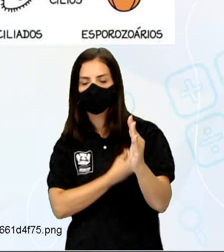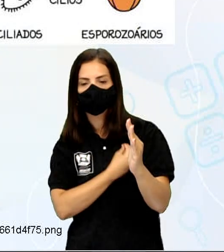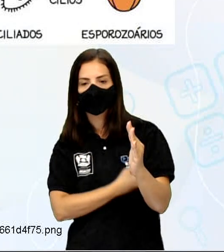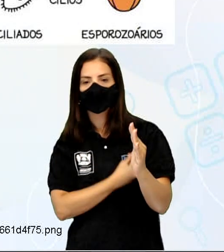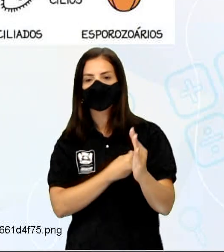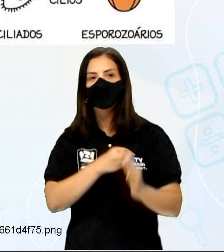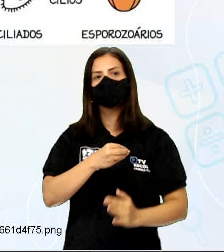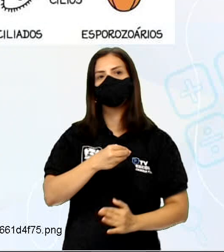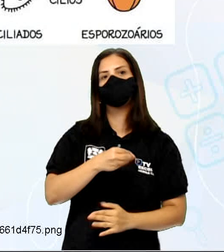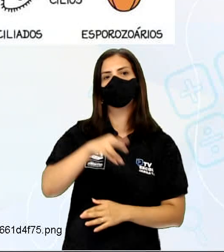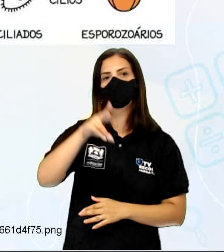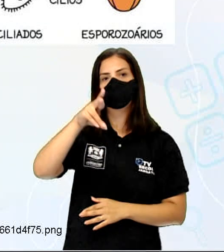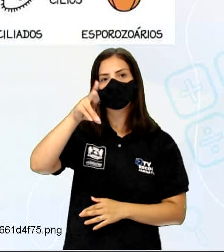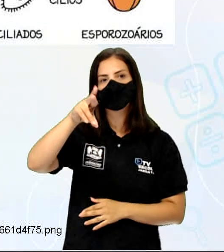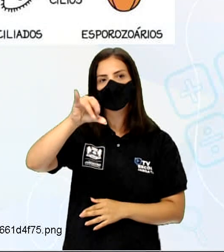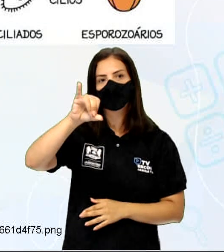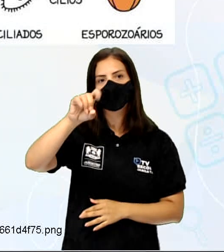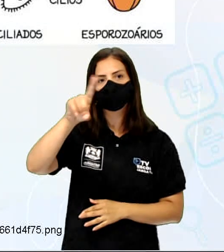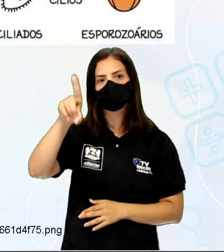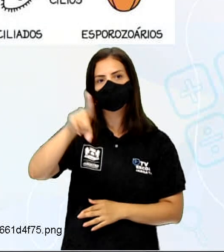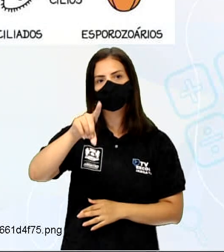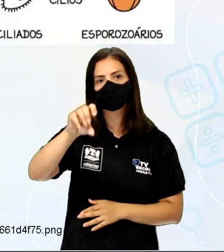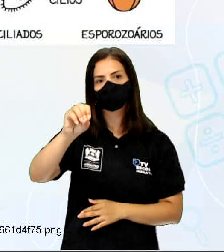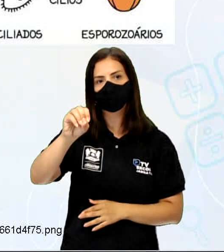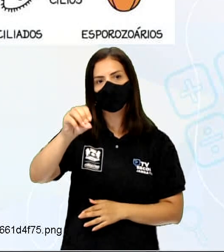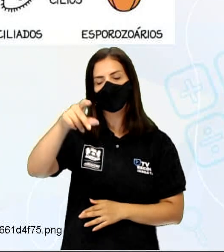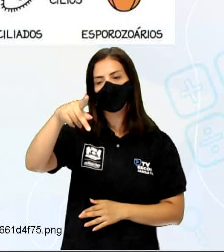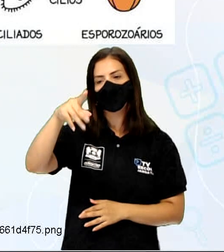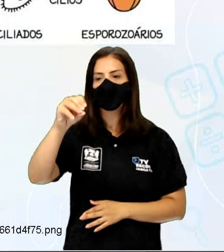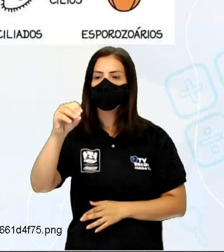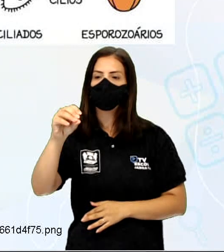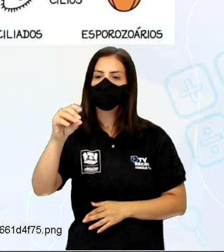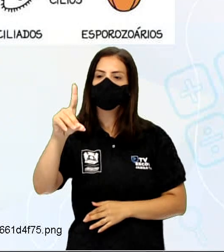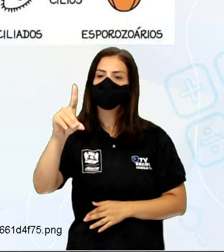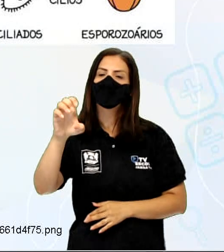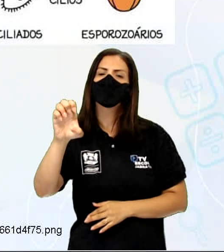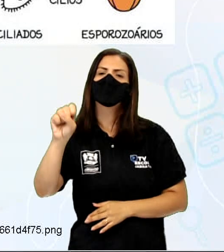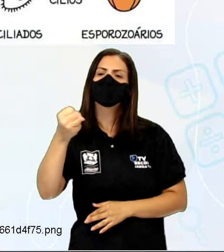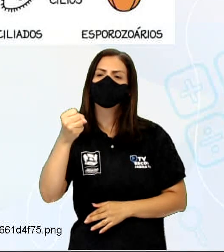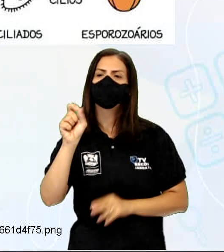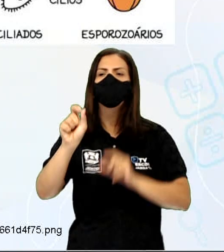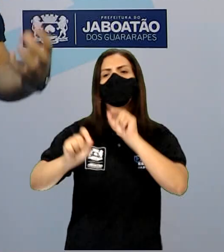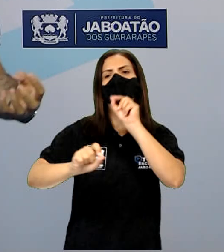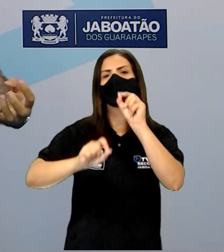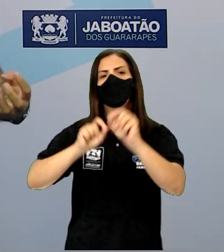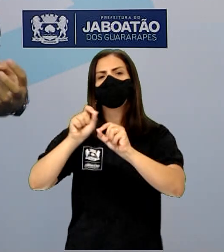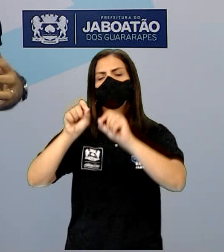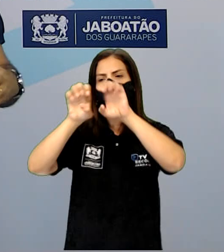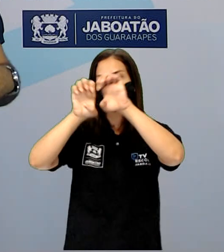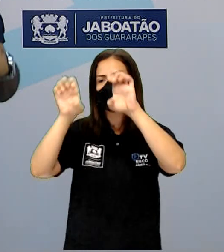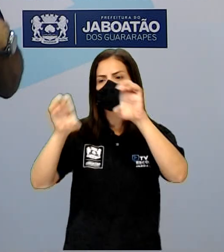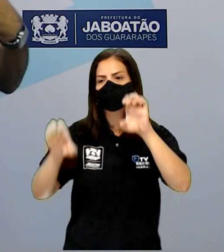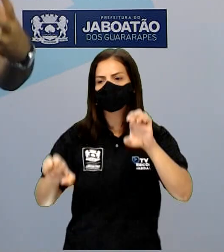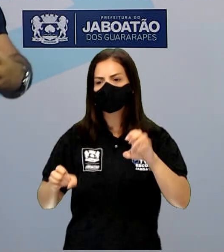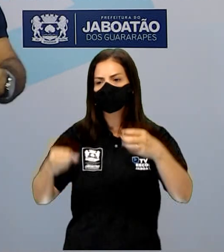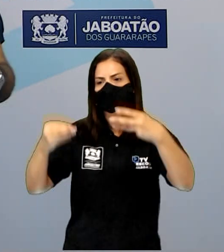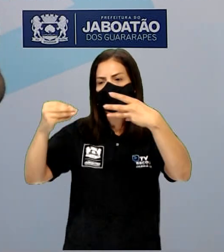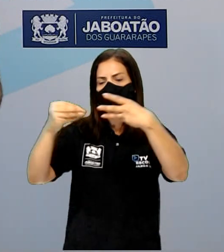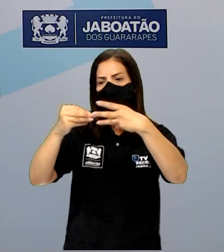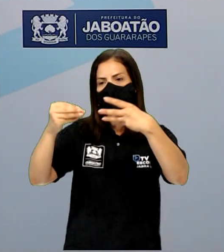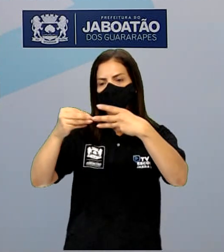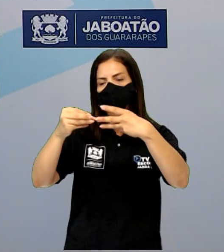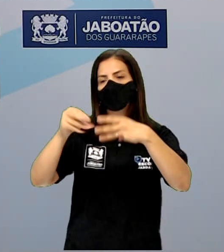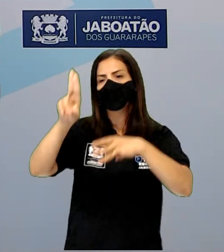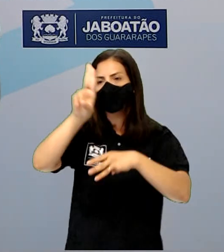que formam pseudópodes, ou seja, extensões, esticamentos da estrutura da sua célula que são utilizados